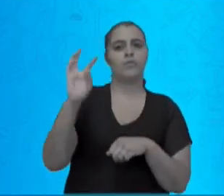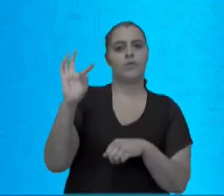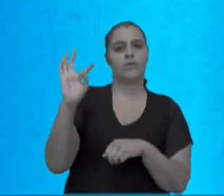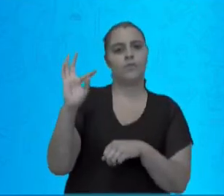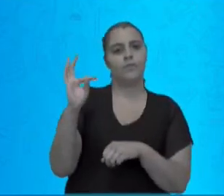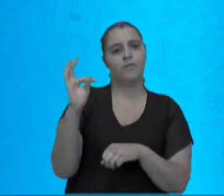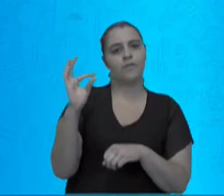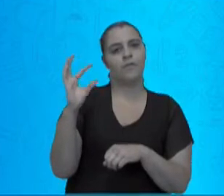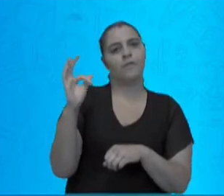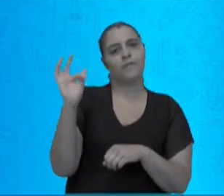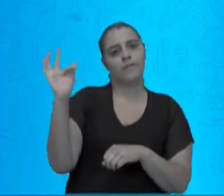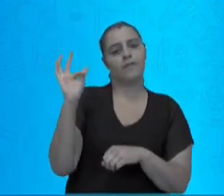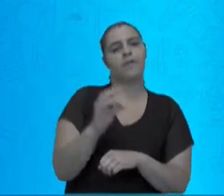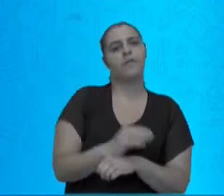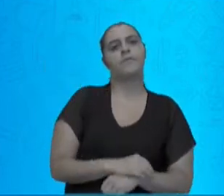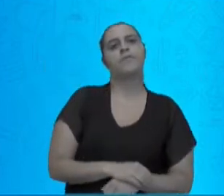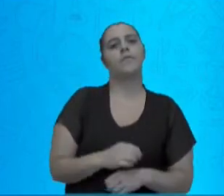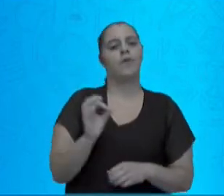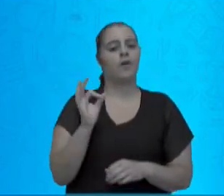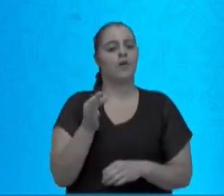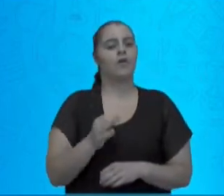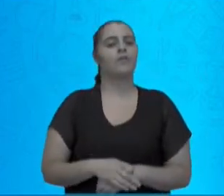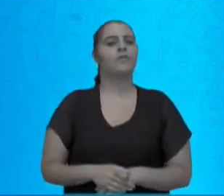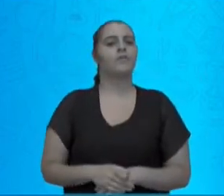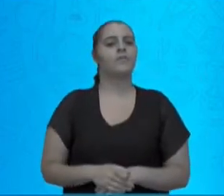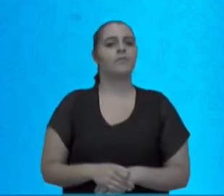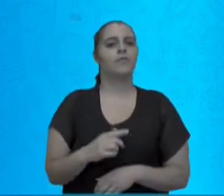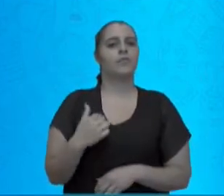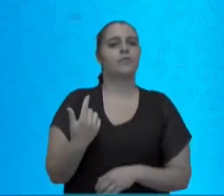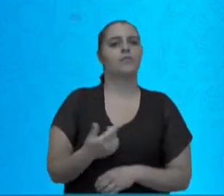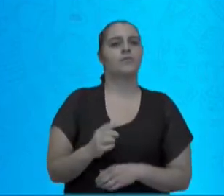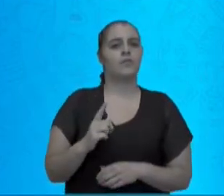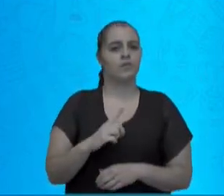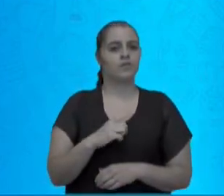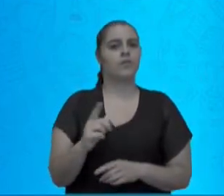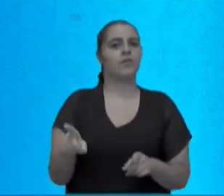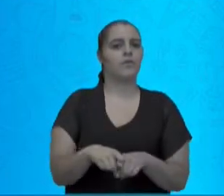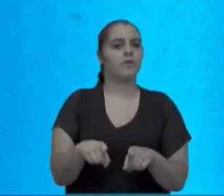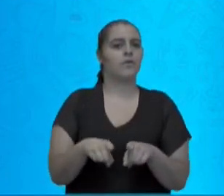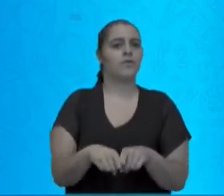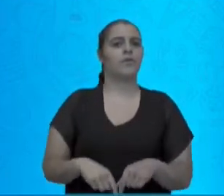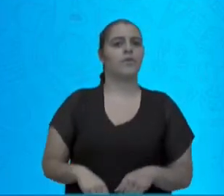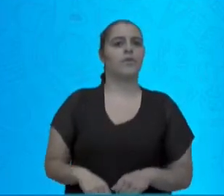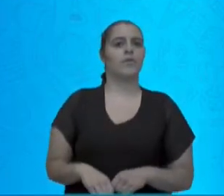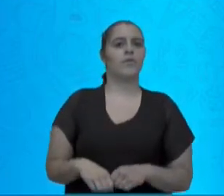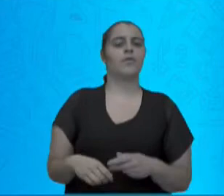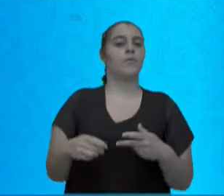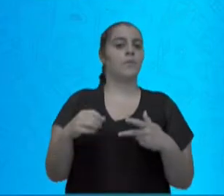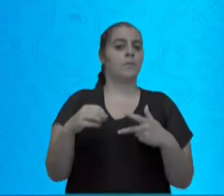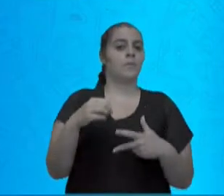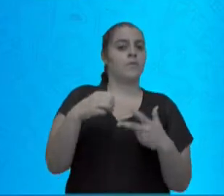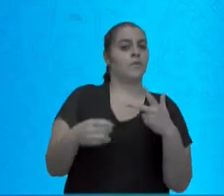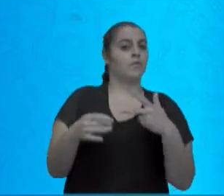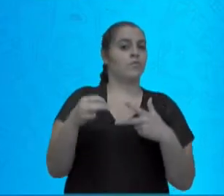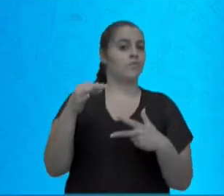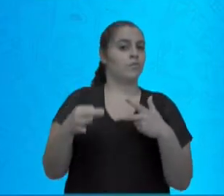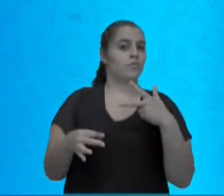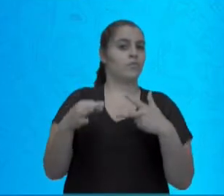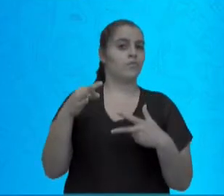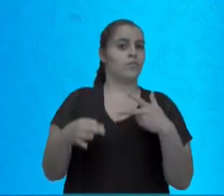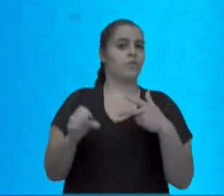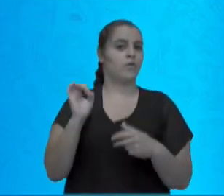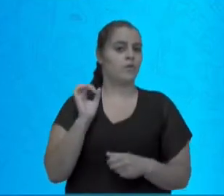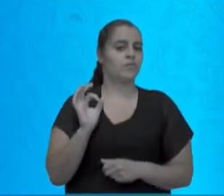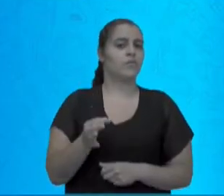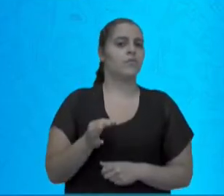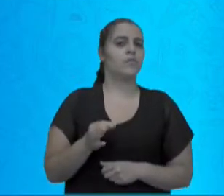outro. Ok? Nós temos também o poder judiciário.